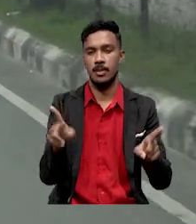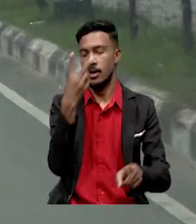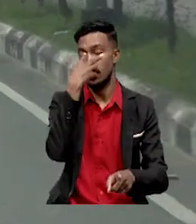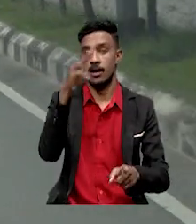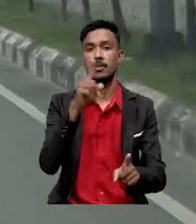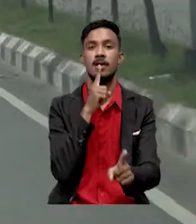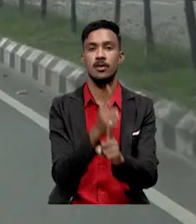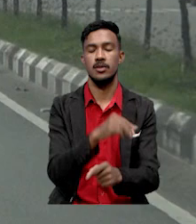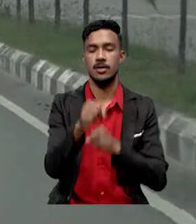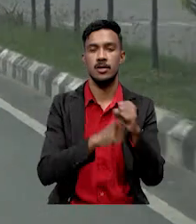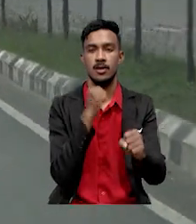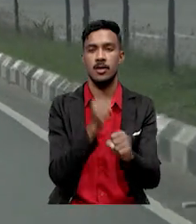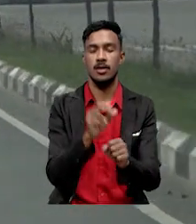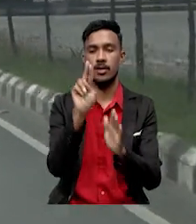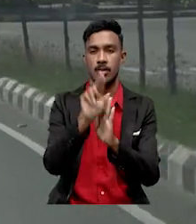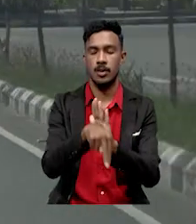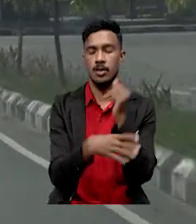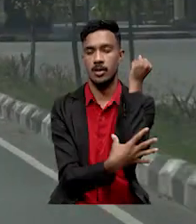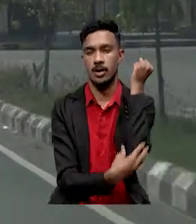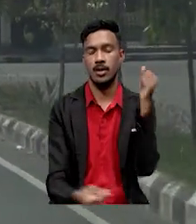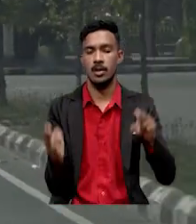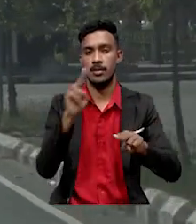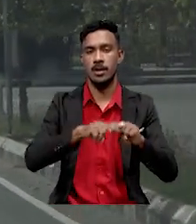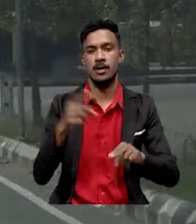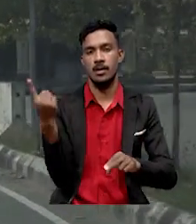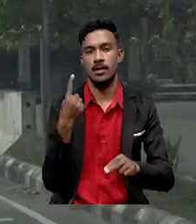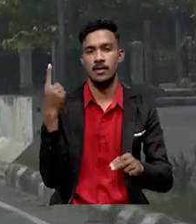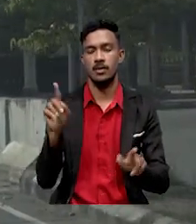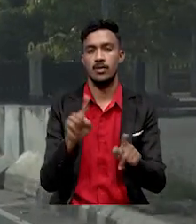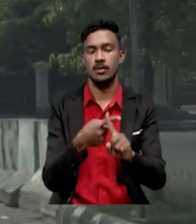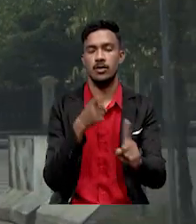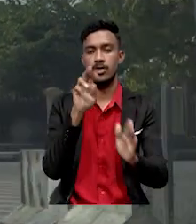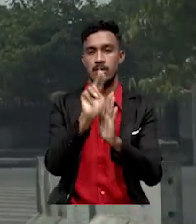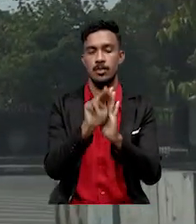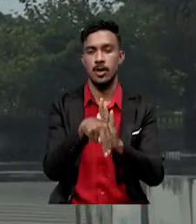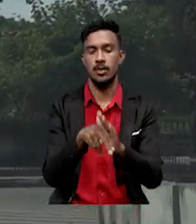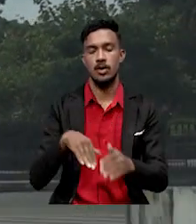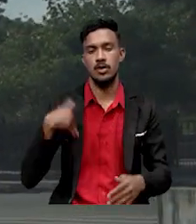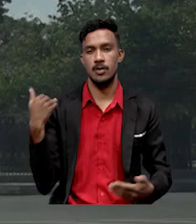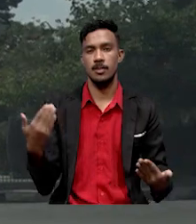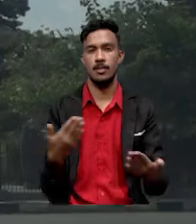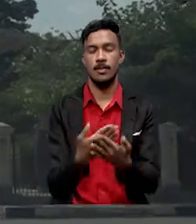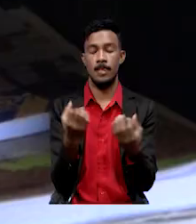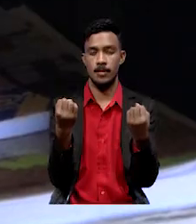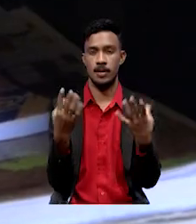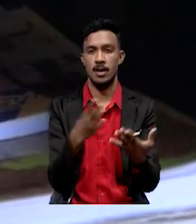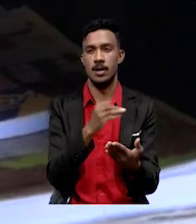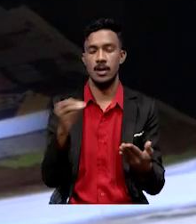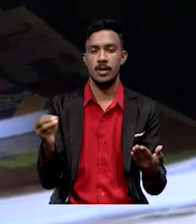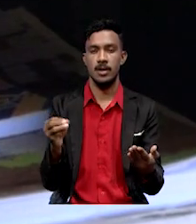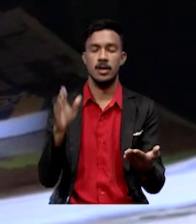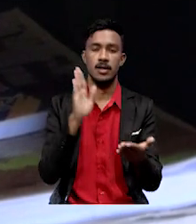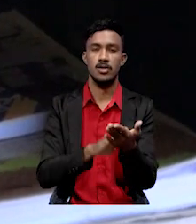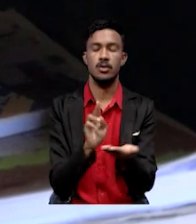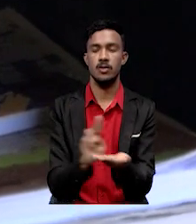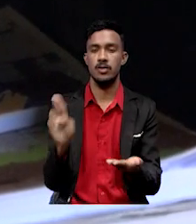realidade, cada tinan número de desemprego e Timor-Leste aumenta, husi número hirakne, maioria jovem barak, nebe remate estudo e universidade